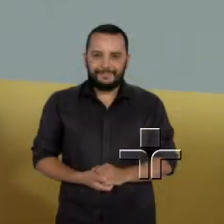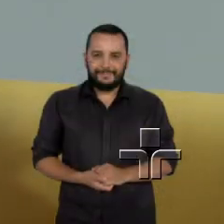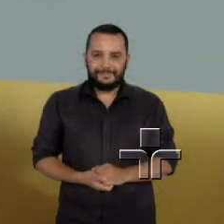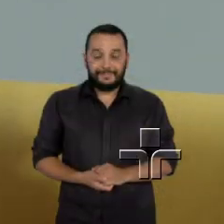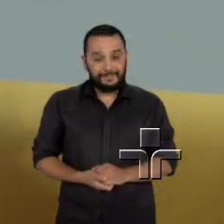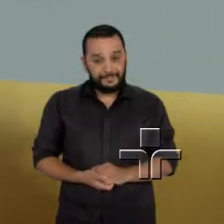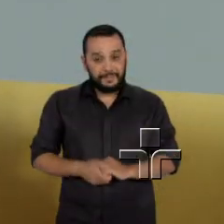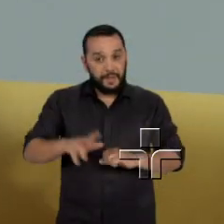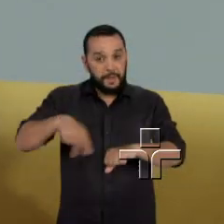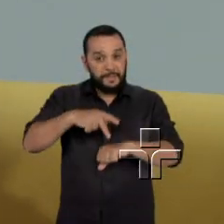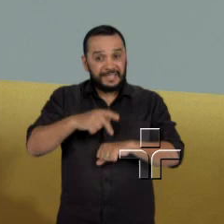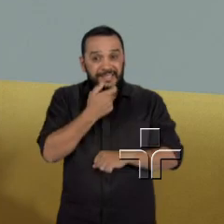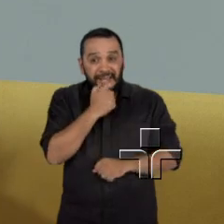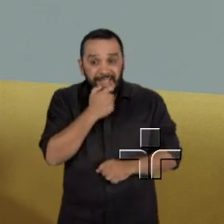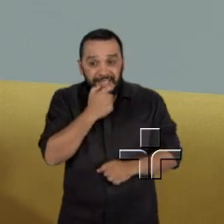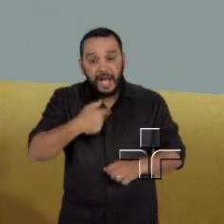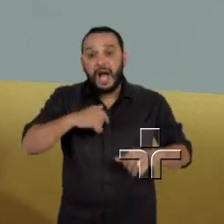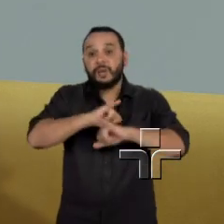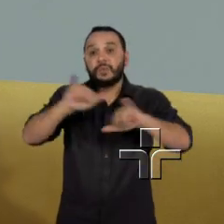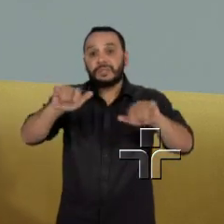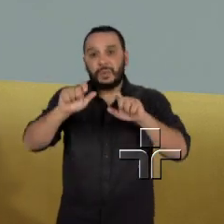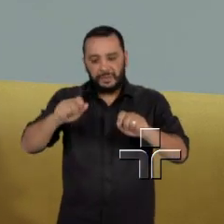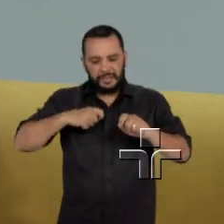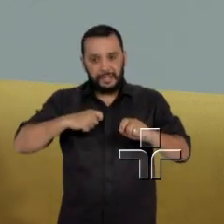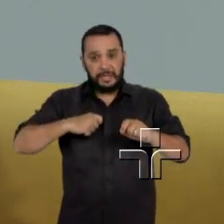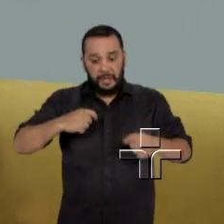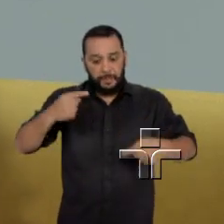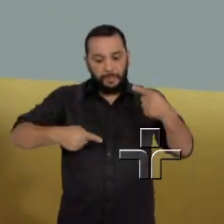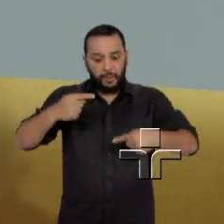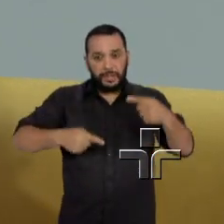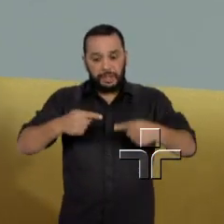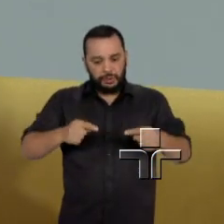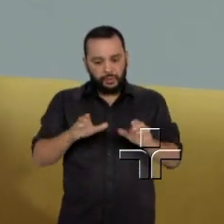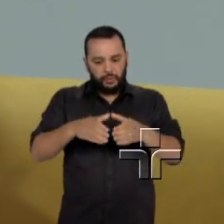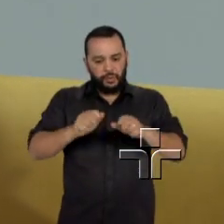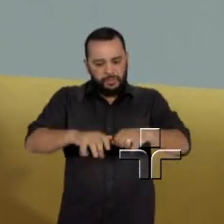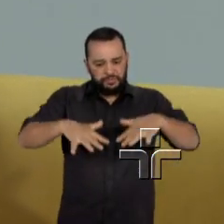A Inglaterra anuncia a suspensão do parlamento e países